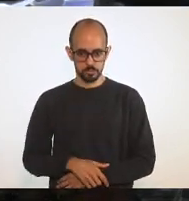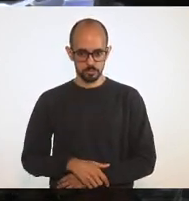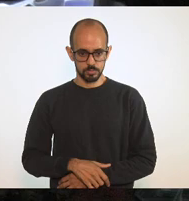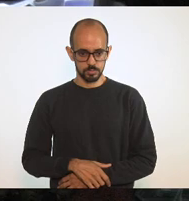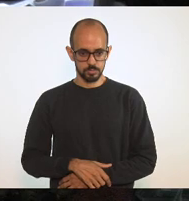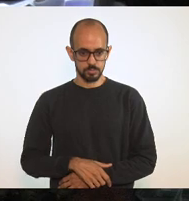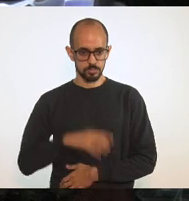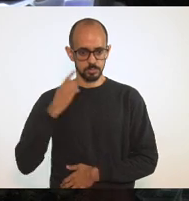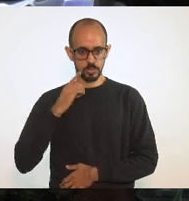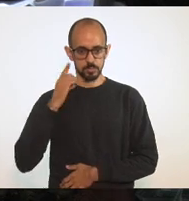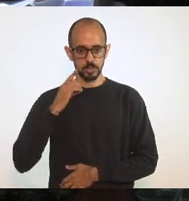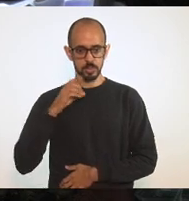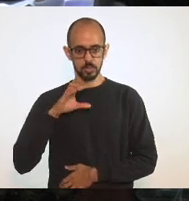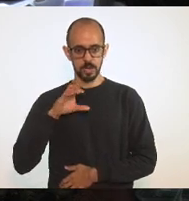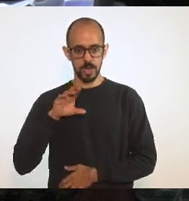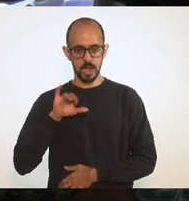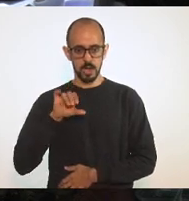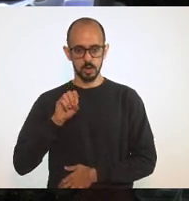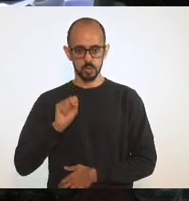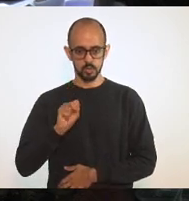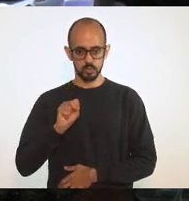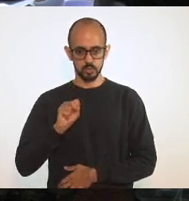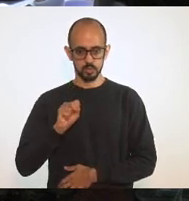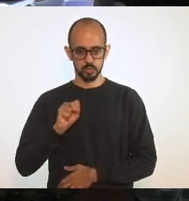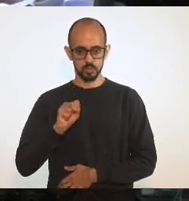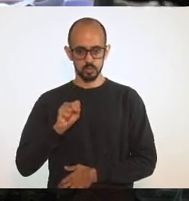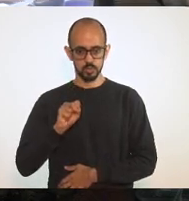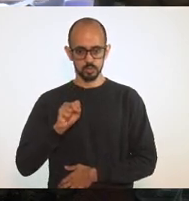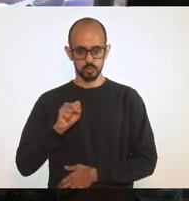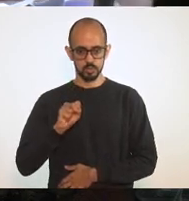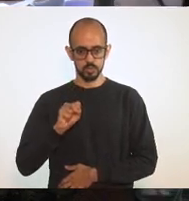Deputado Carlos Augusto, deputado Coronel Salema.